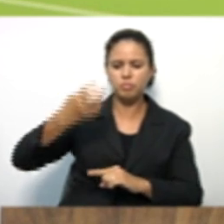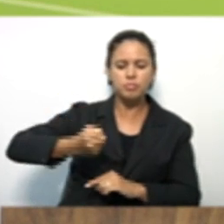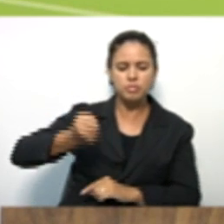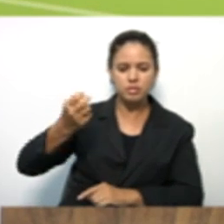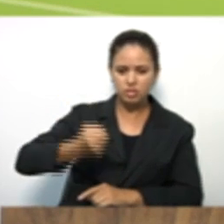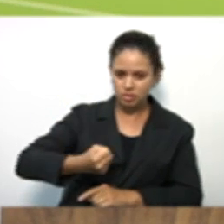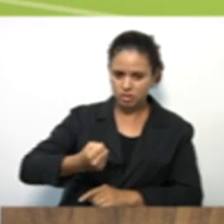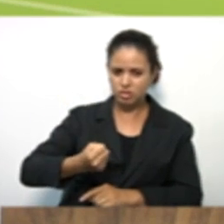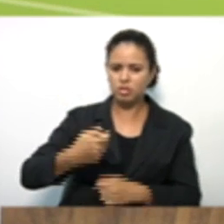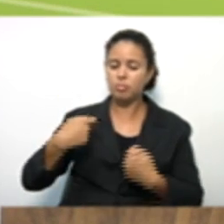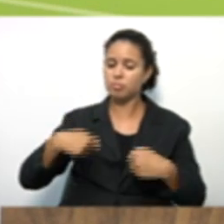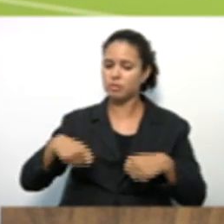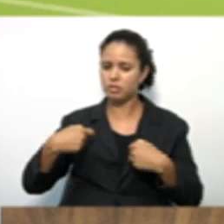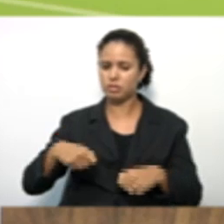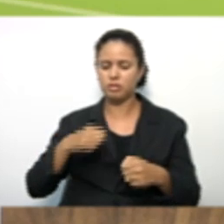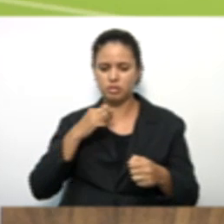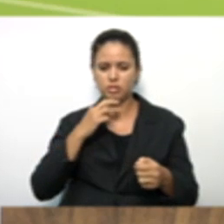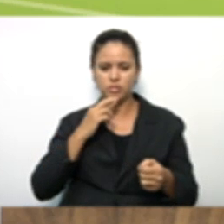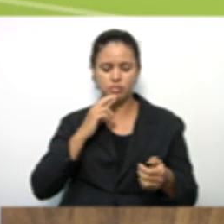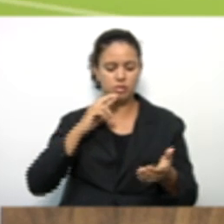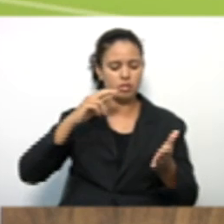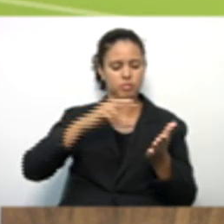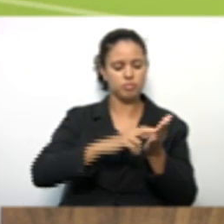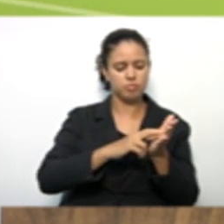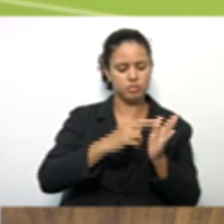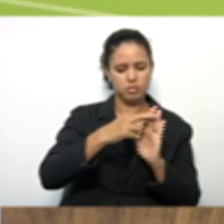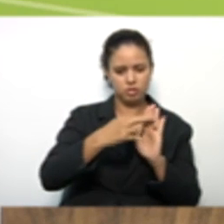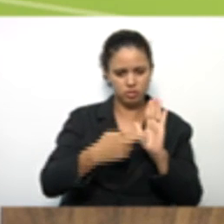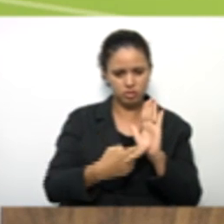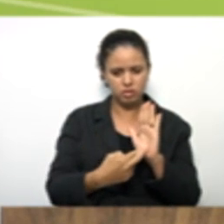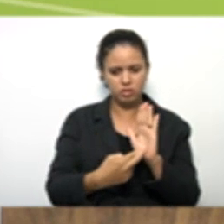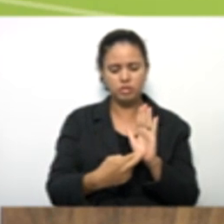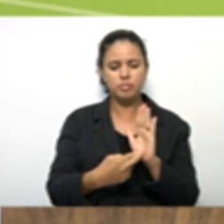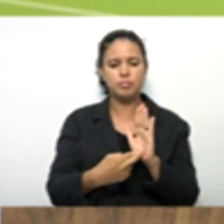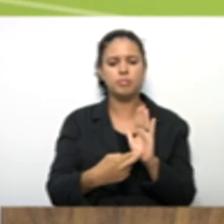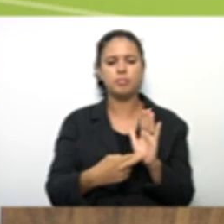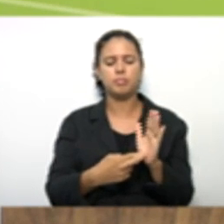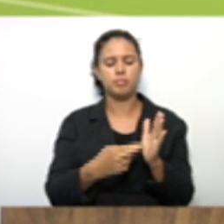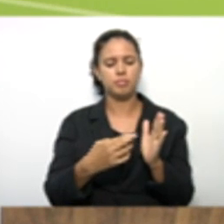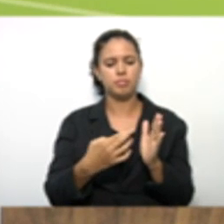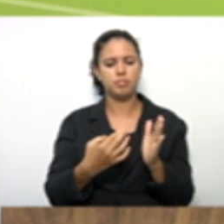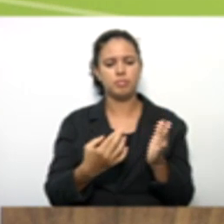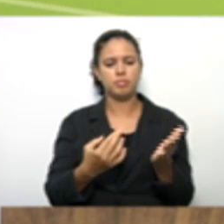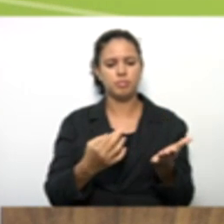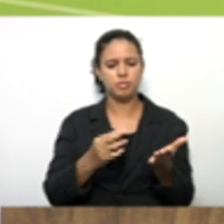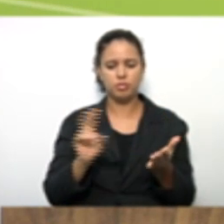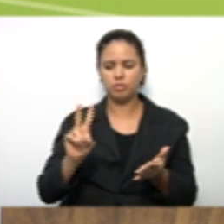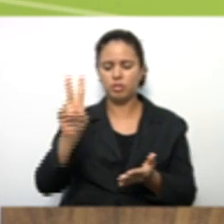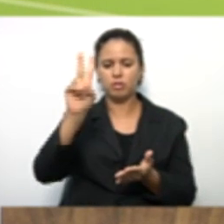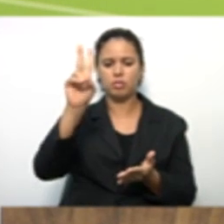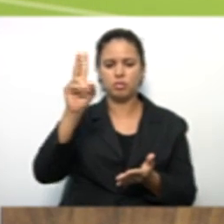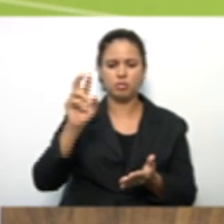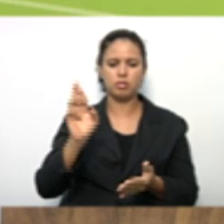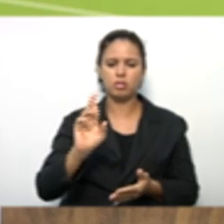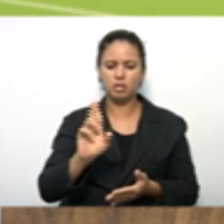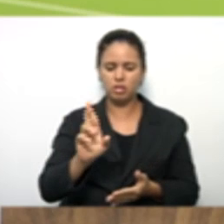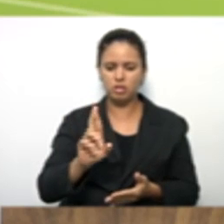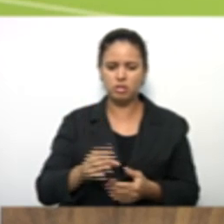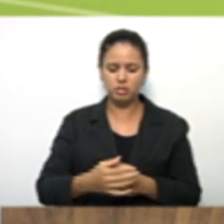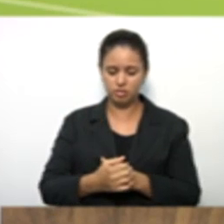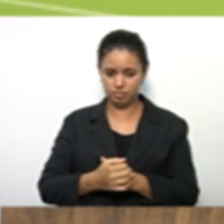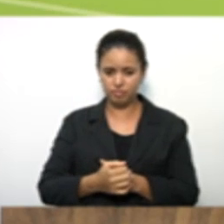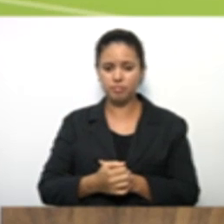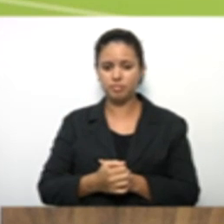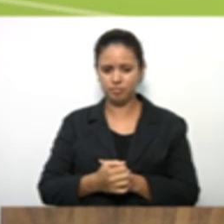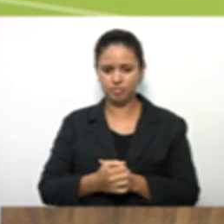em moeda, né? Ser expresso. E falamos em valor em moeda, esse valor em moeda é qualitativo ou quantitativo? Ó, vou